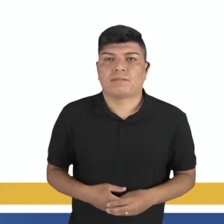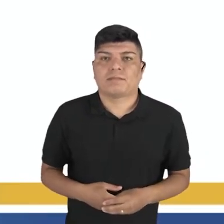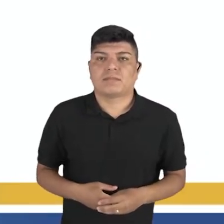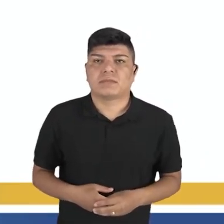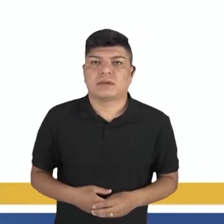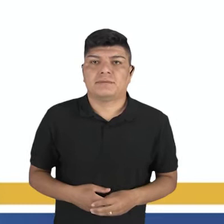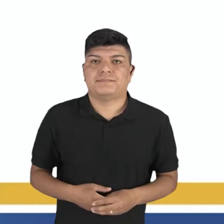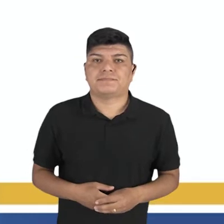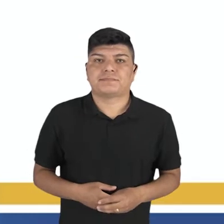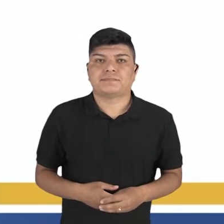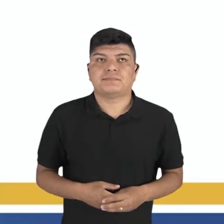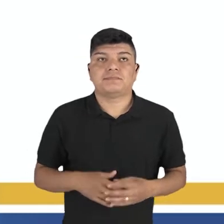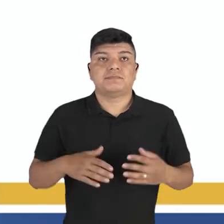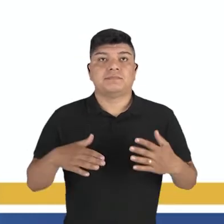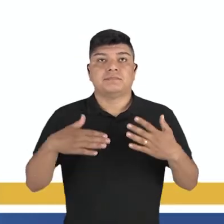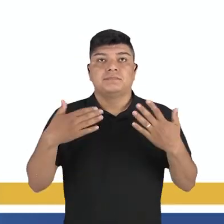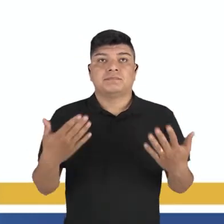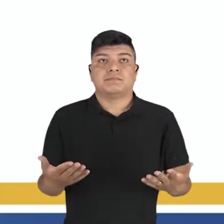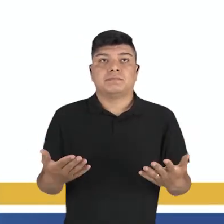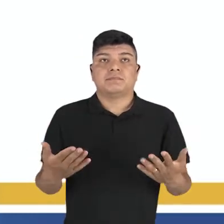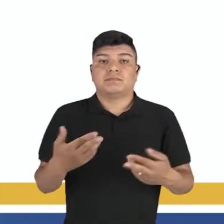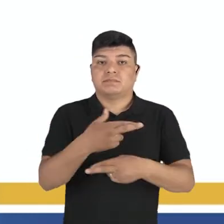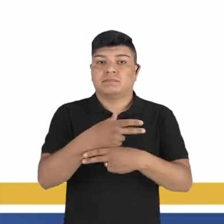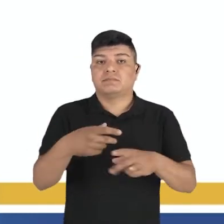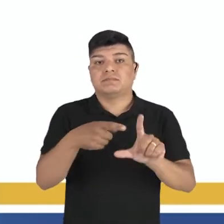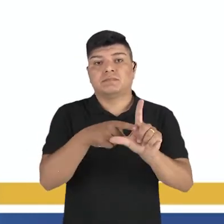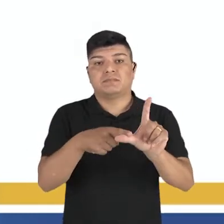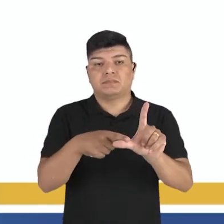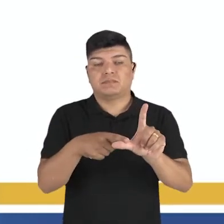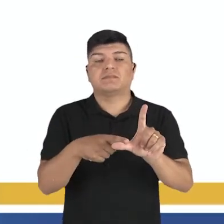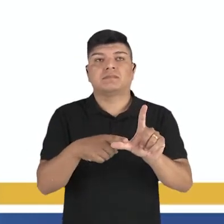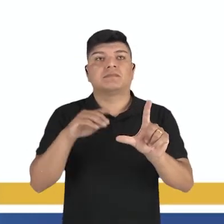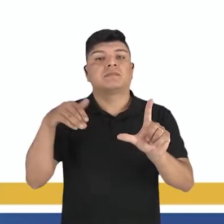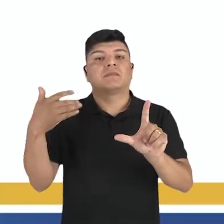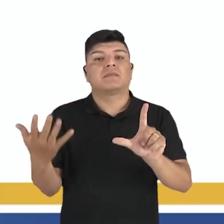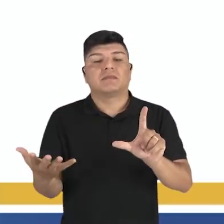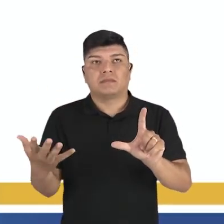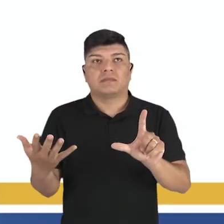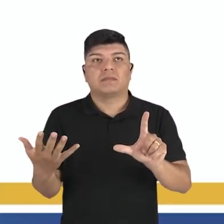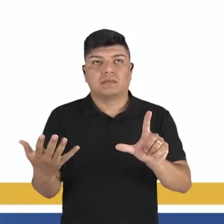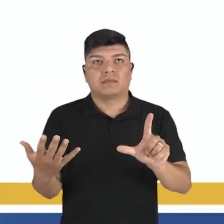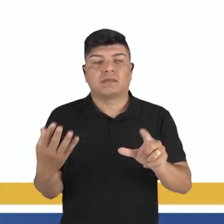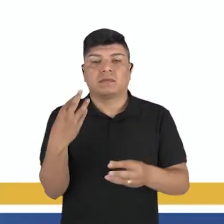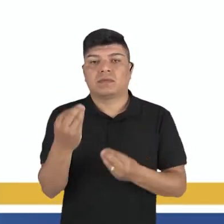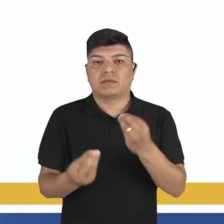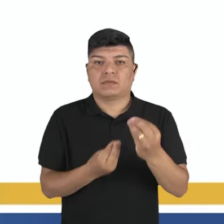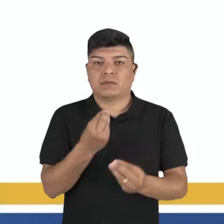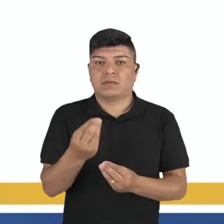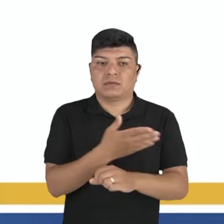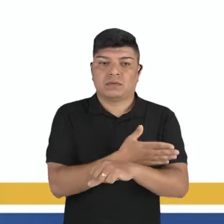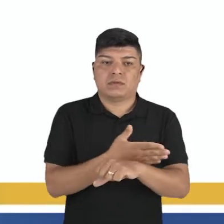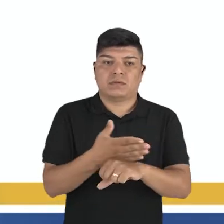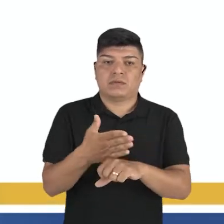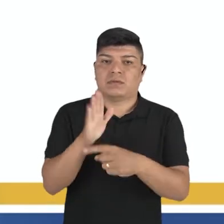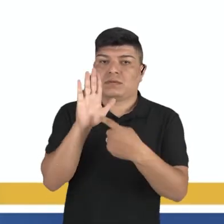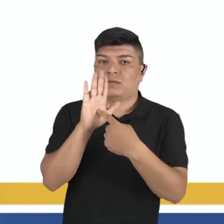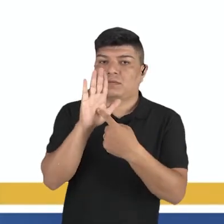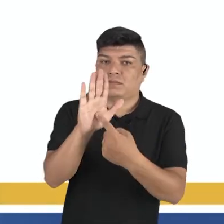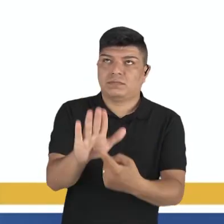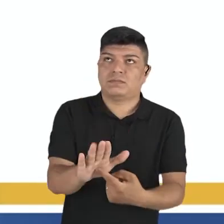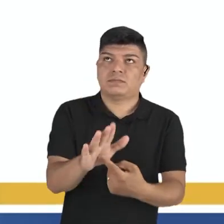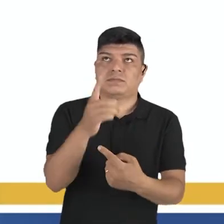Bom, quais são os elementos de um ângulo, gente? Agora veja quais são os elementos de um ângulo e como ele costuma ser